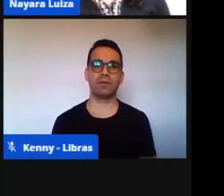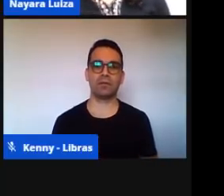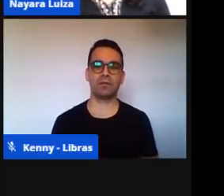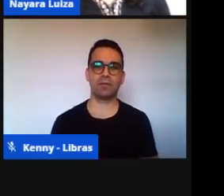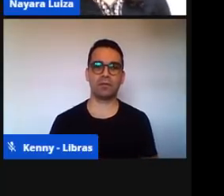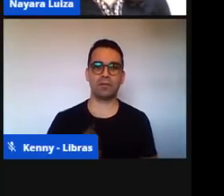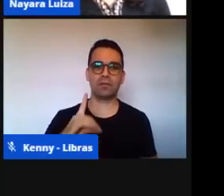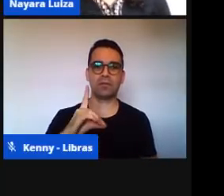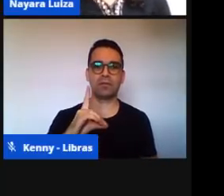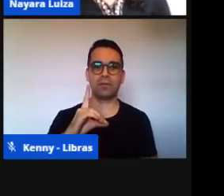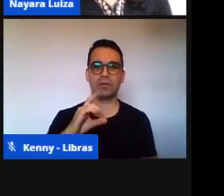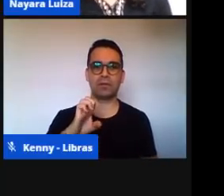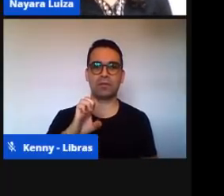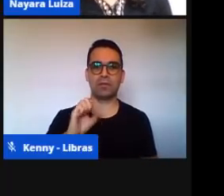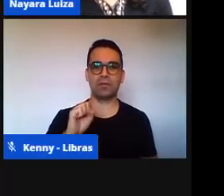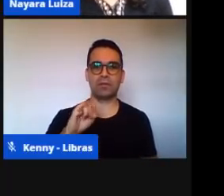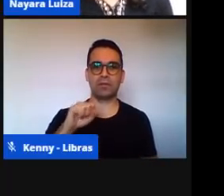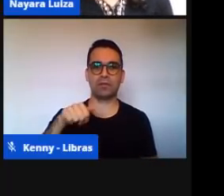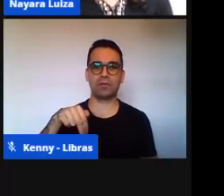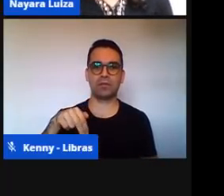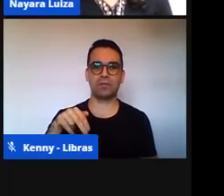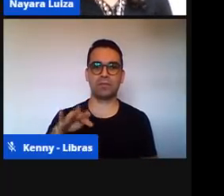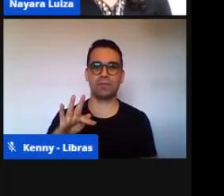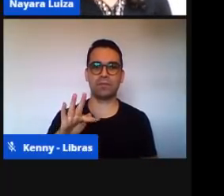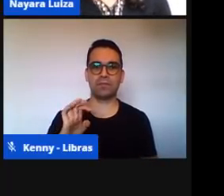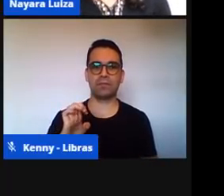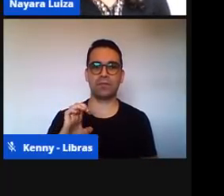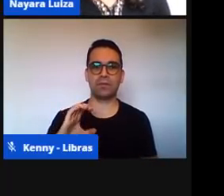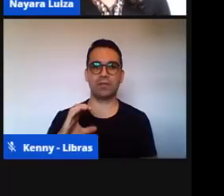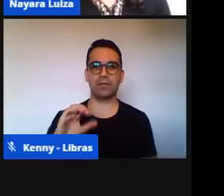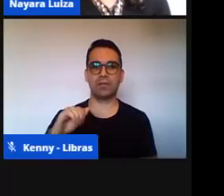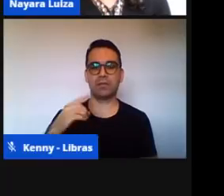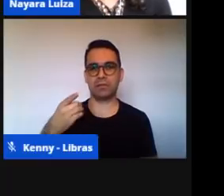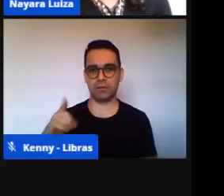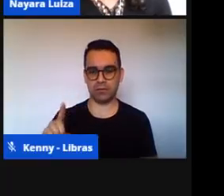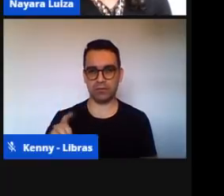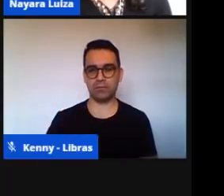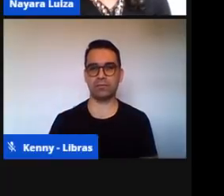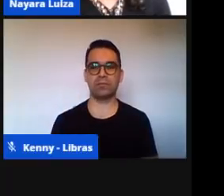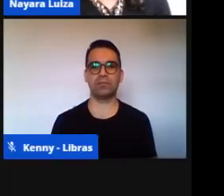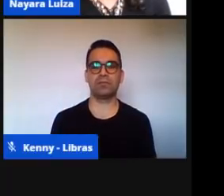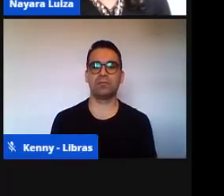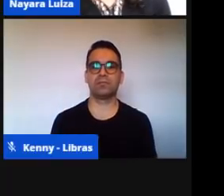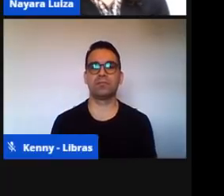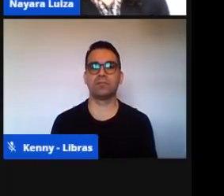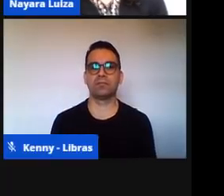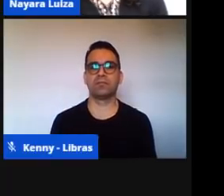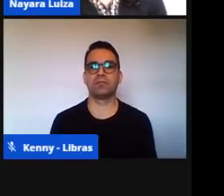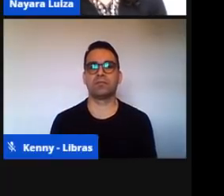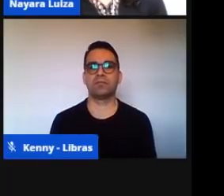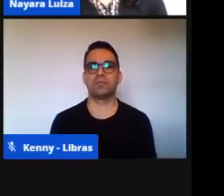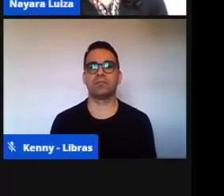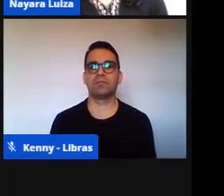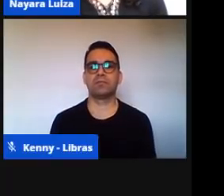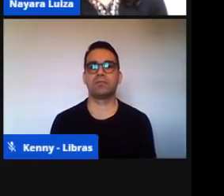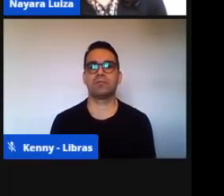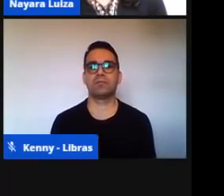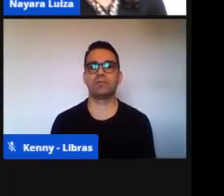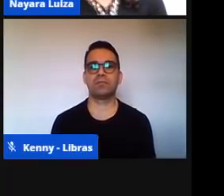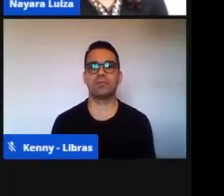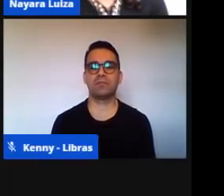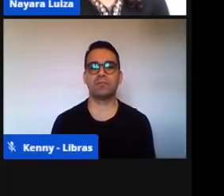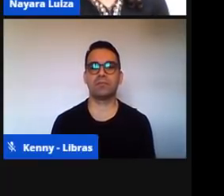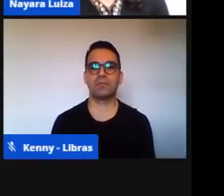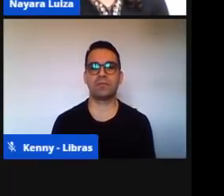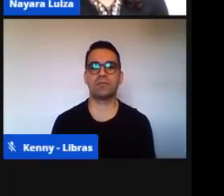Então, falando dos produtos que vão ser utilizados na higienização, a gente fala do álcool 70%, deve ser o álcool 70%